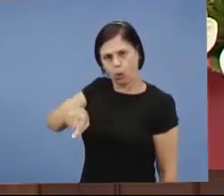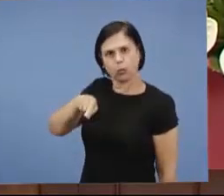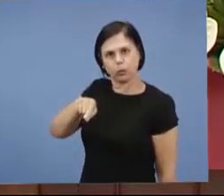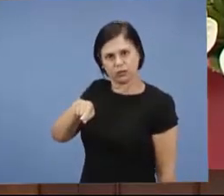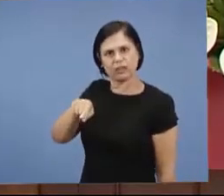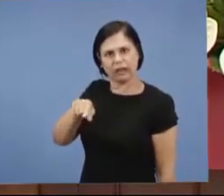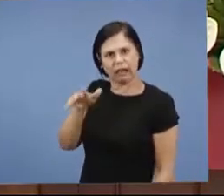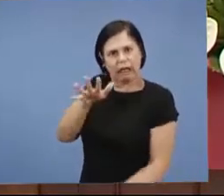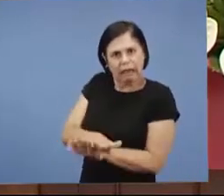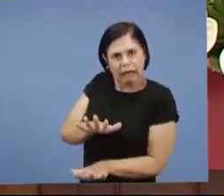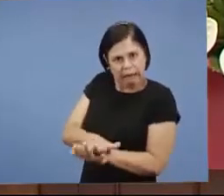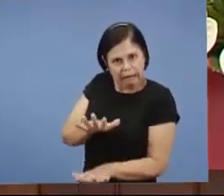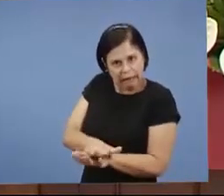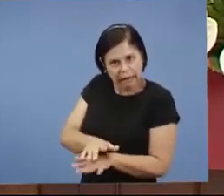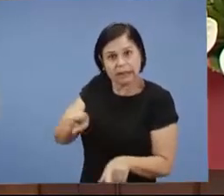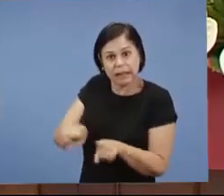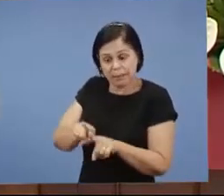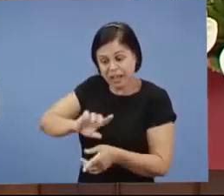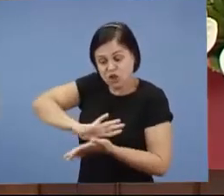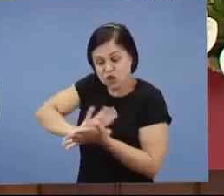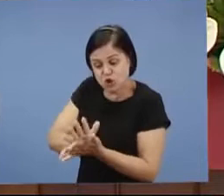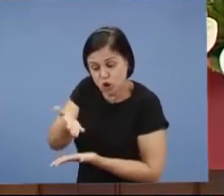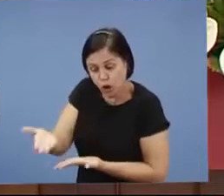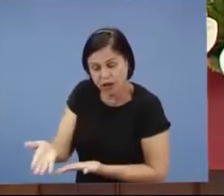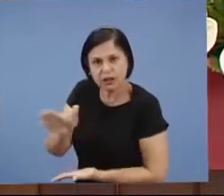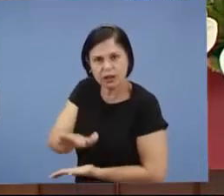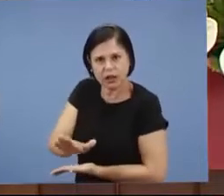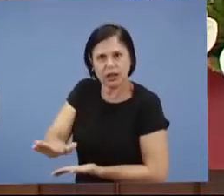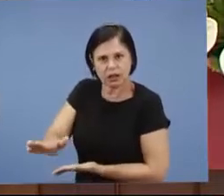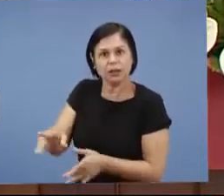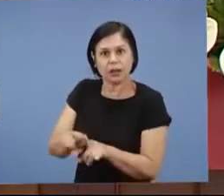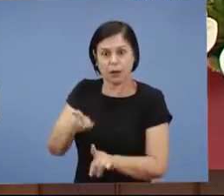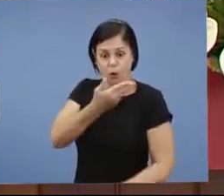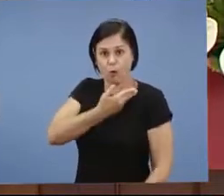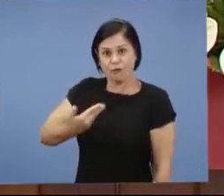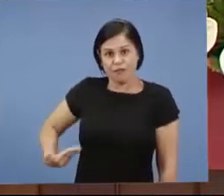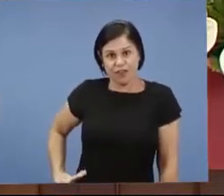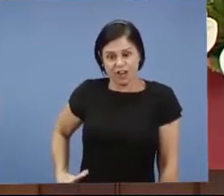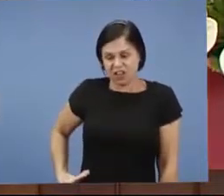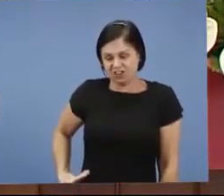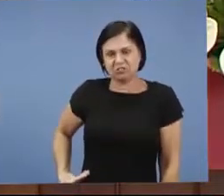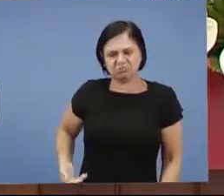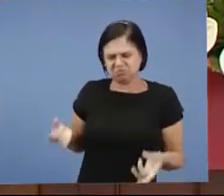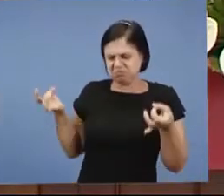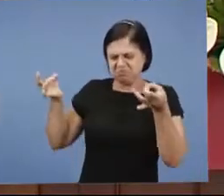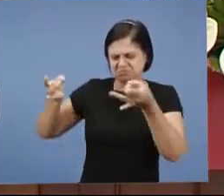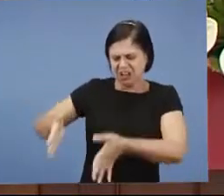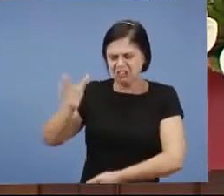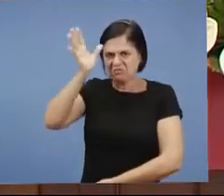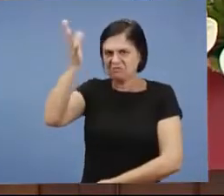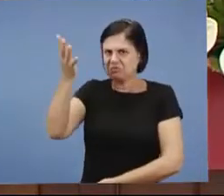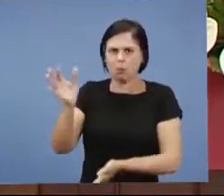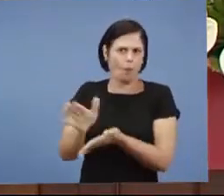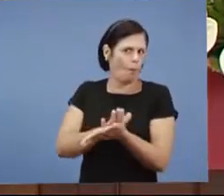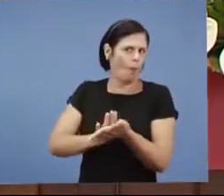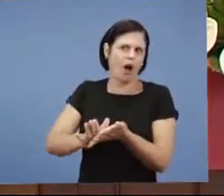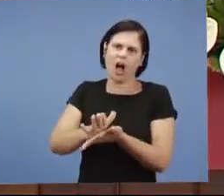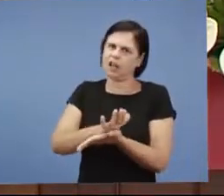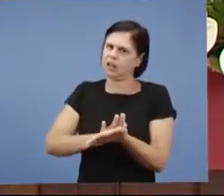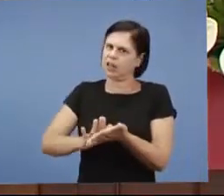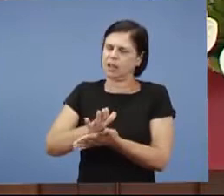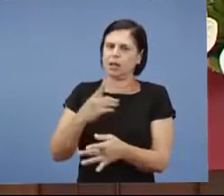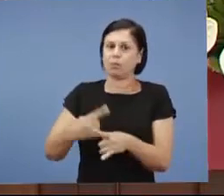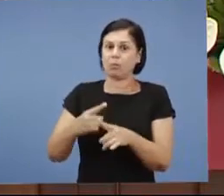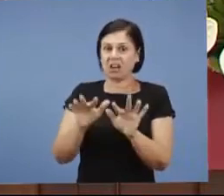destruída pelos adultos, pelo governo, que não tem solução, porque a